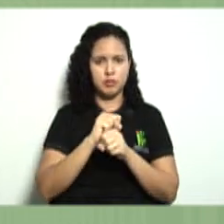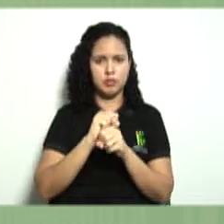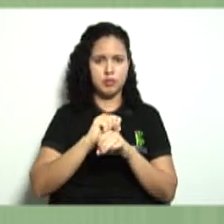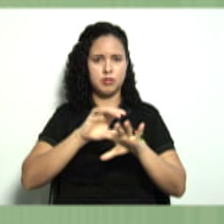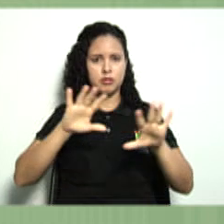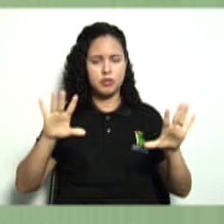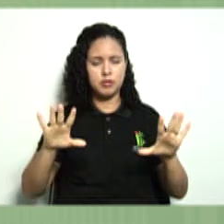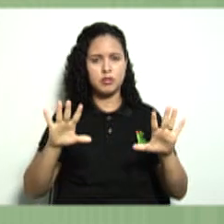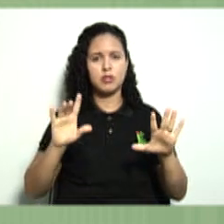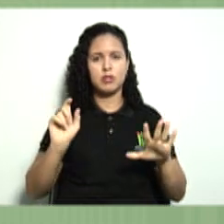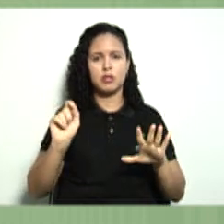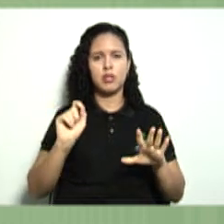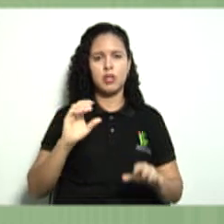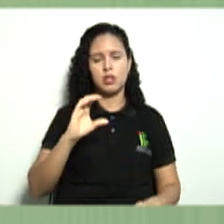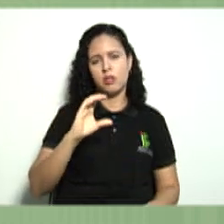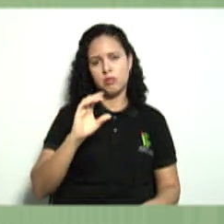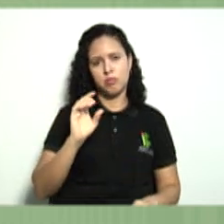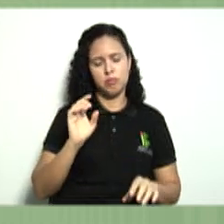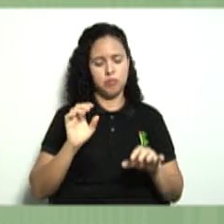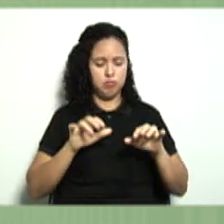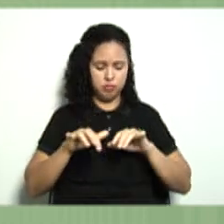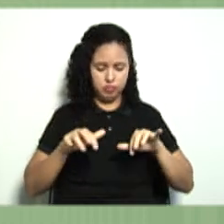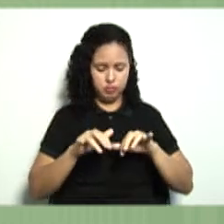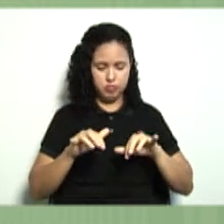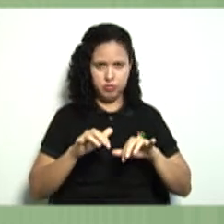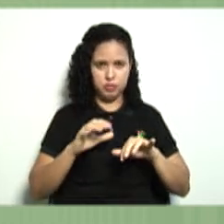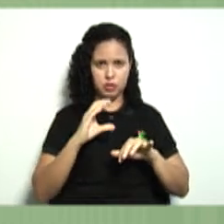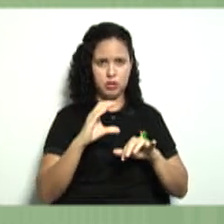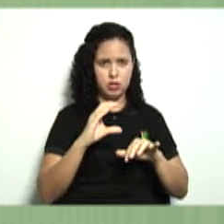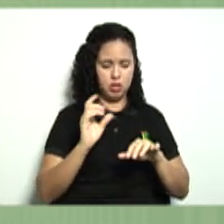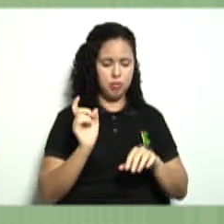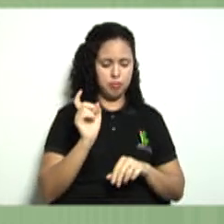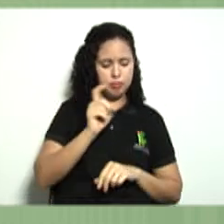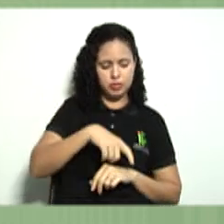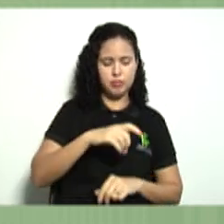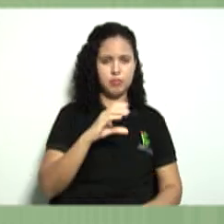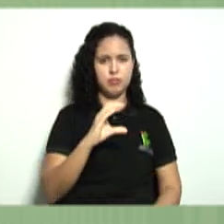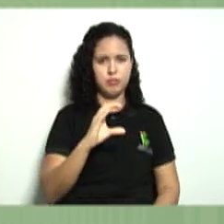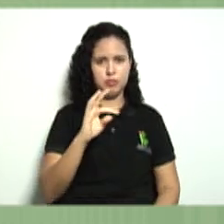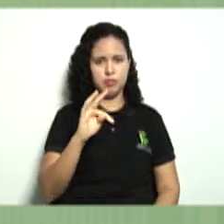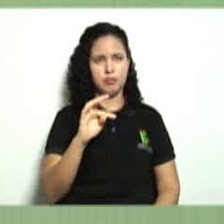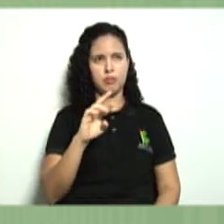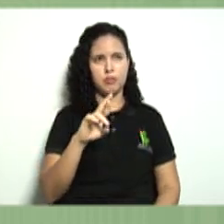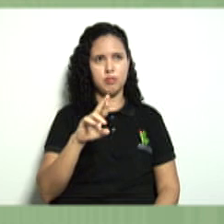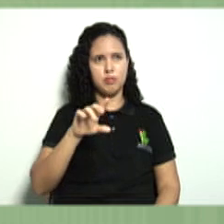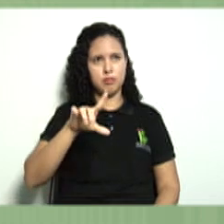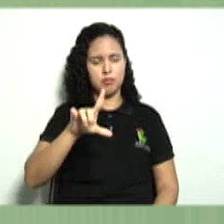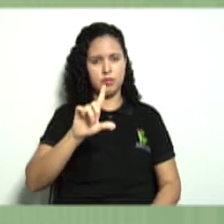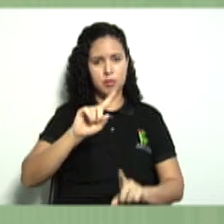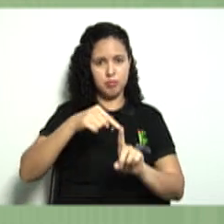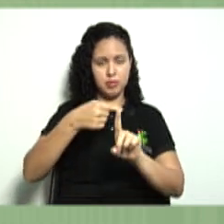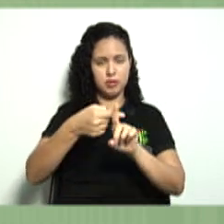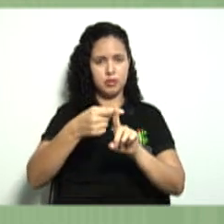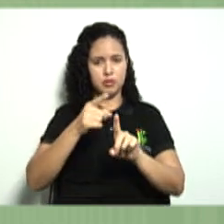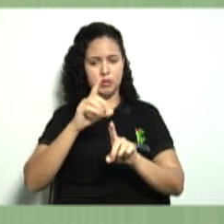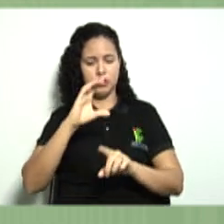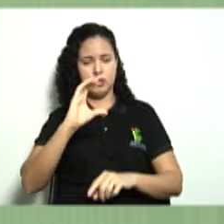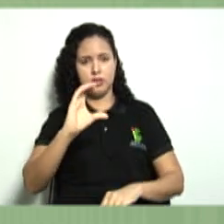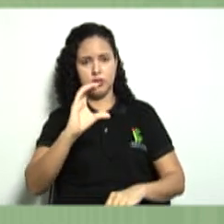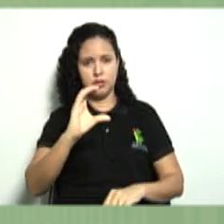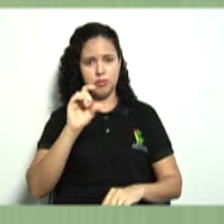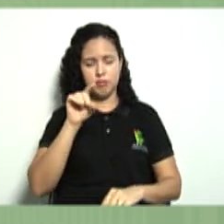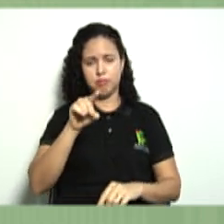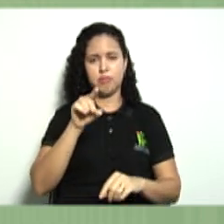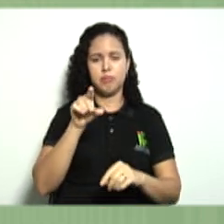você faz, por exemplo, o Ctrl+C, quando você copia algo no seu computador, você está dizendo para o seu computador para deixar esse